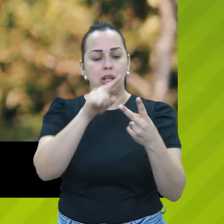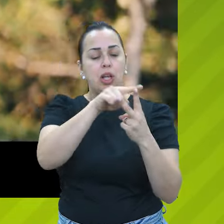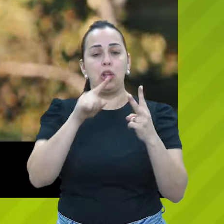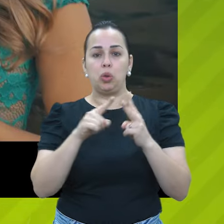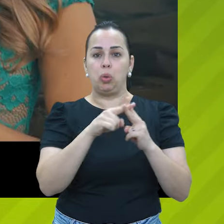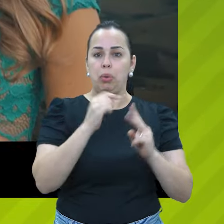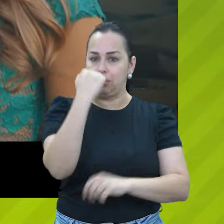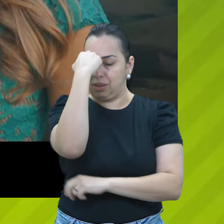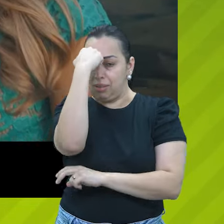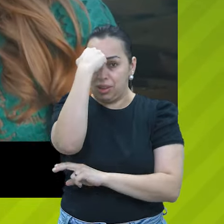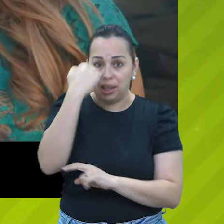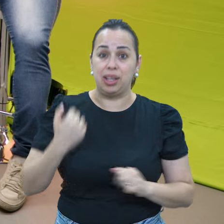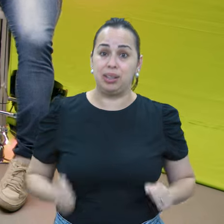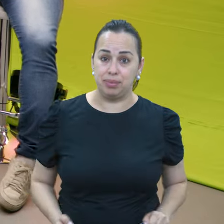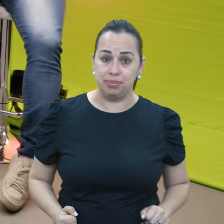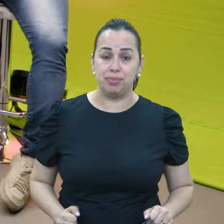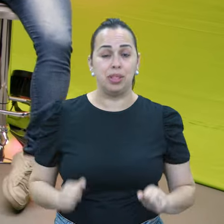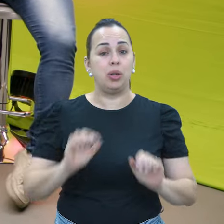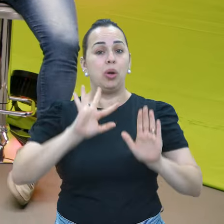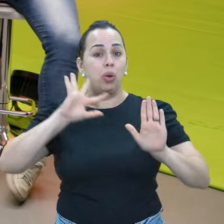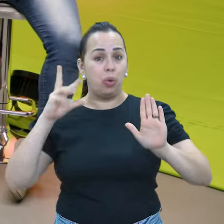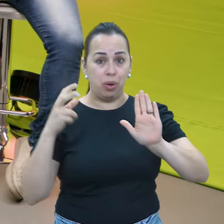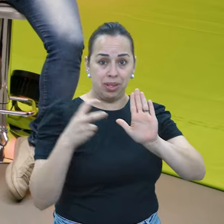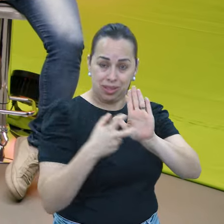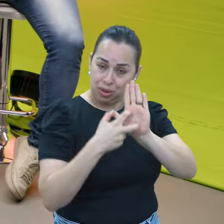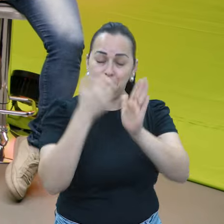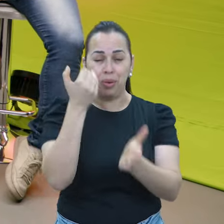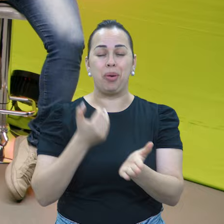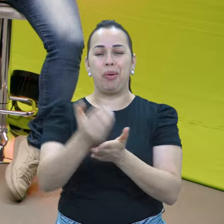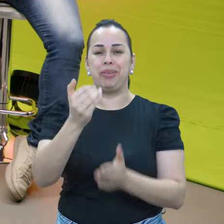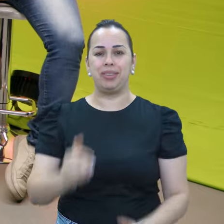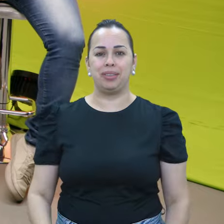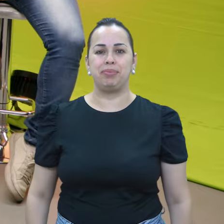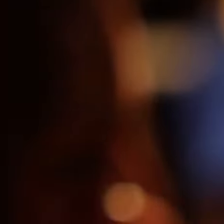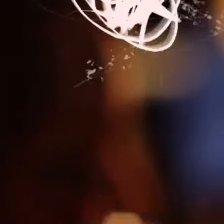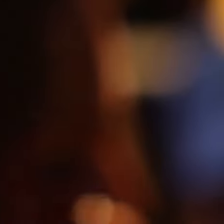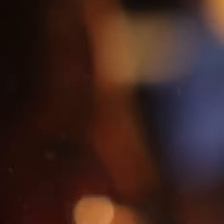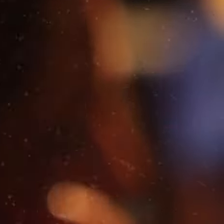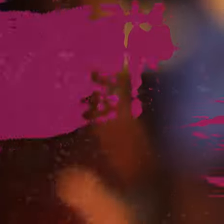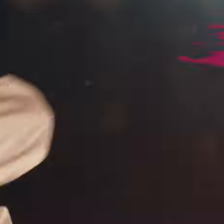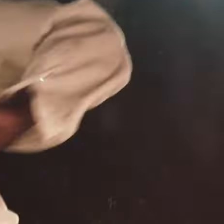dupla sertaneja Lucas e Priscila. O Conexão Cultura já começou.